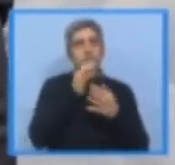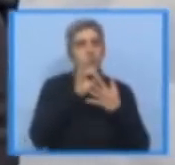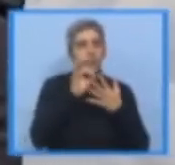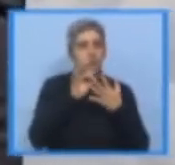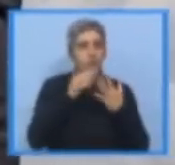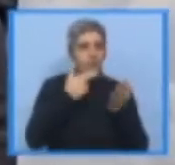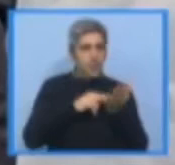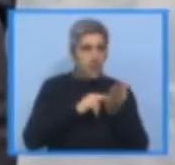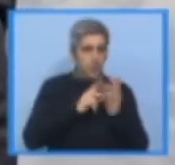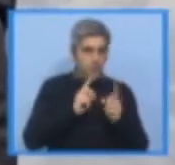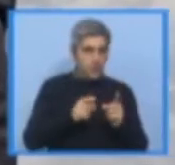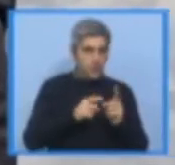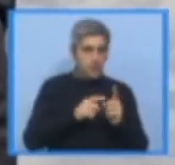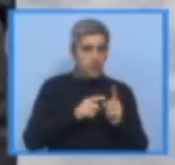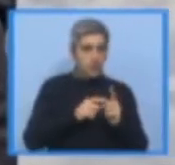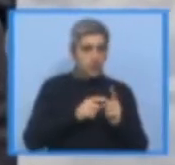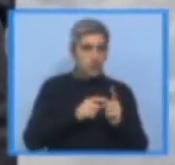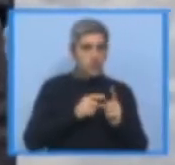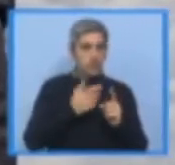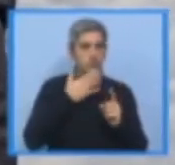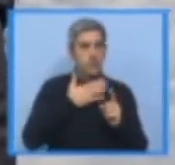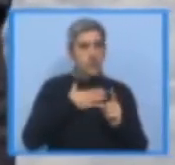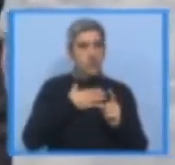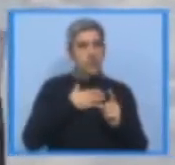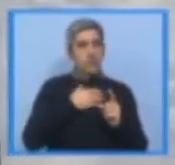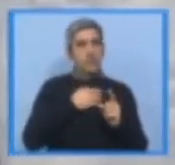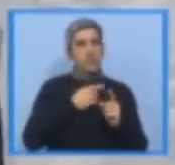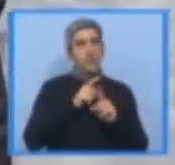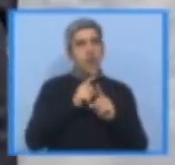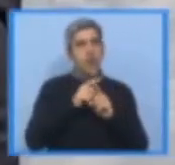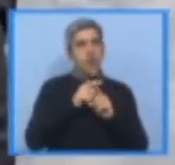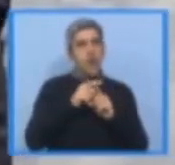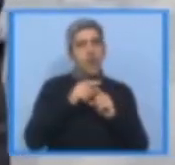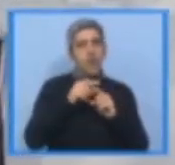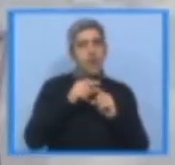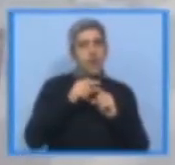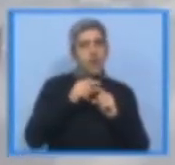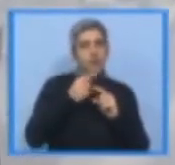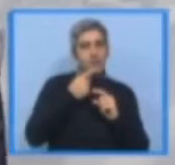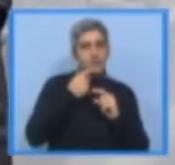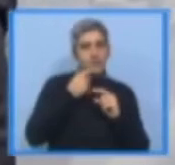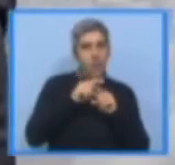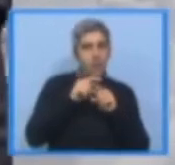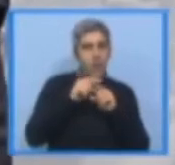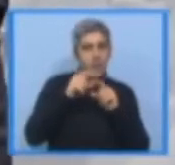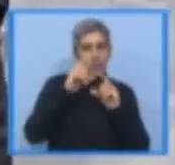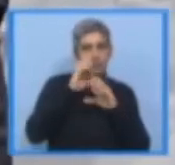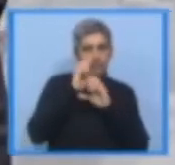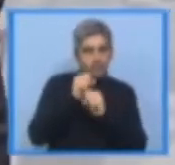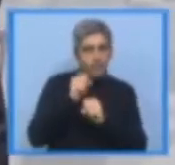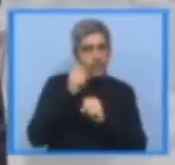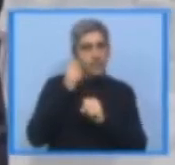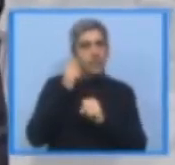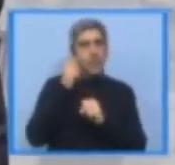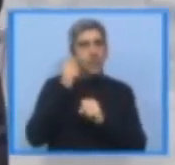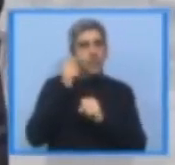pormenores de verdade, que é para nos colocar, para nos sincronizar, para nos emparelhar, para nos colocar